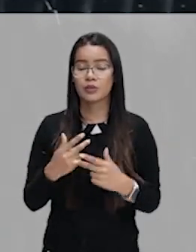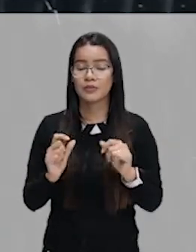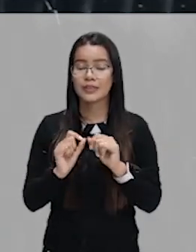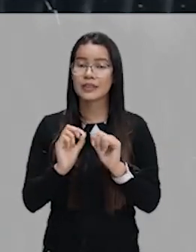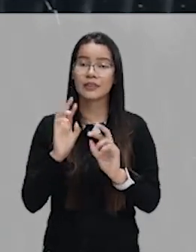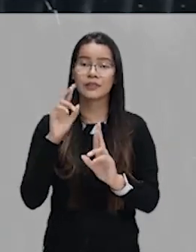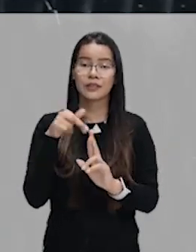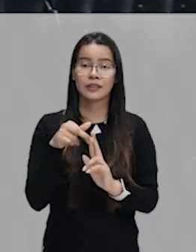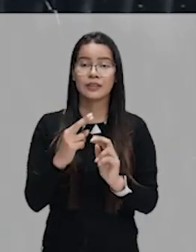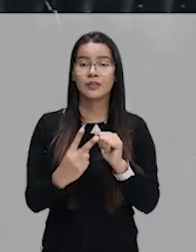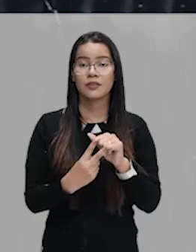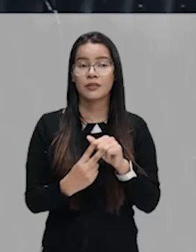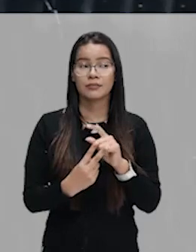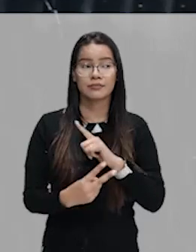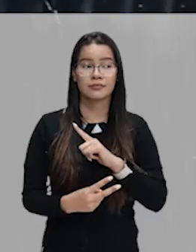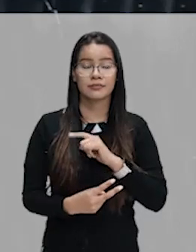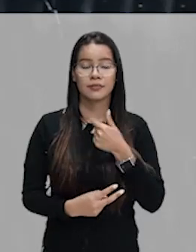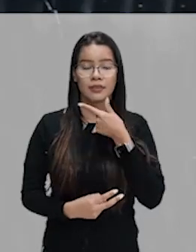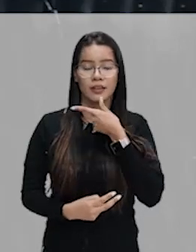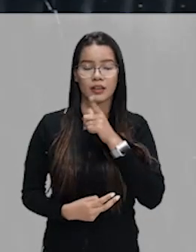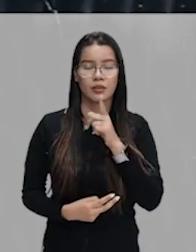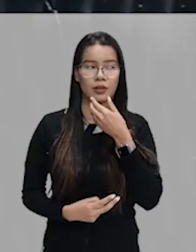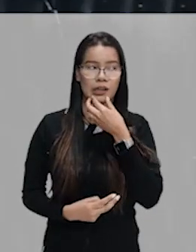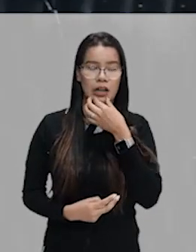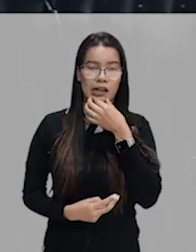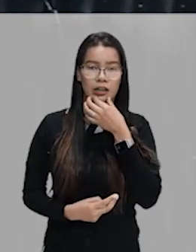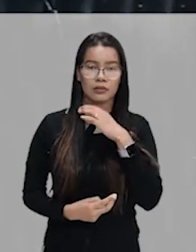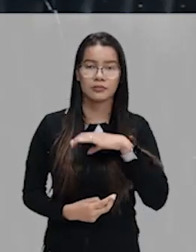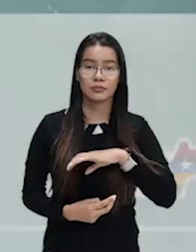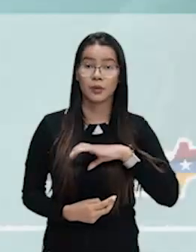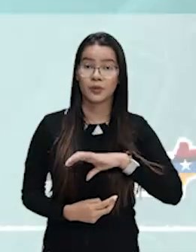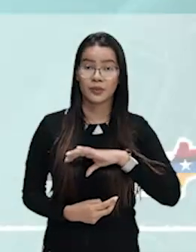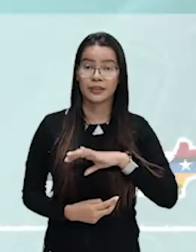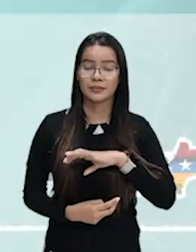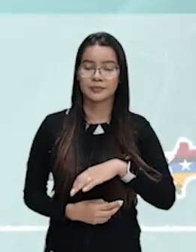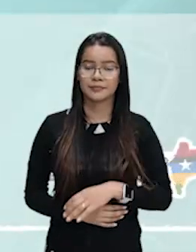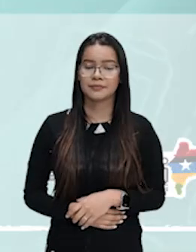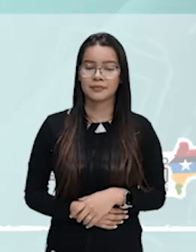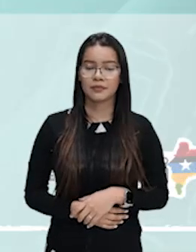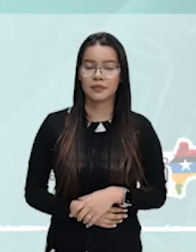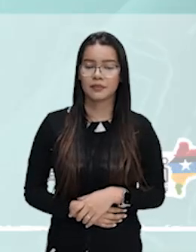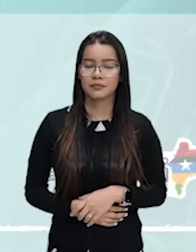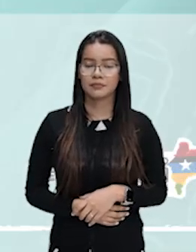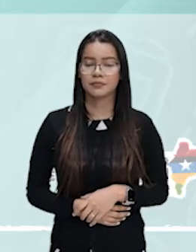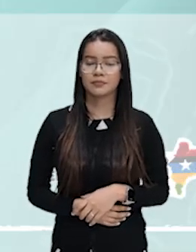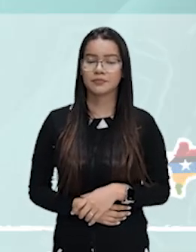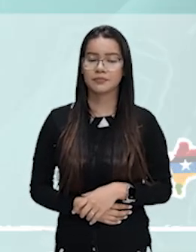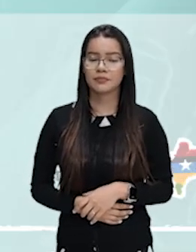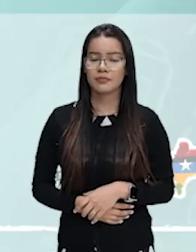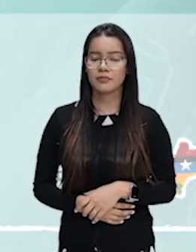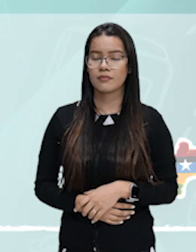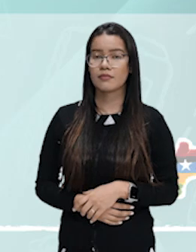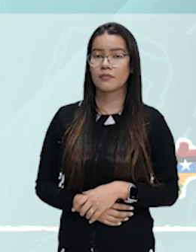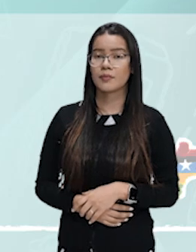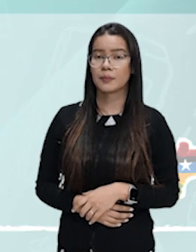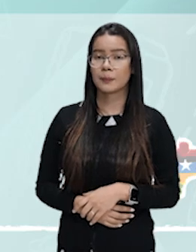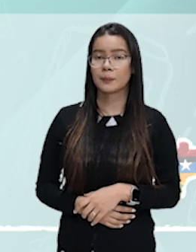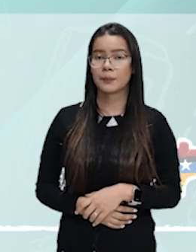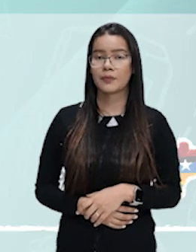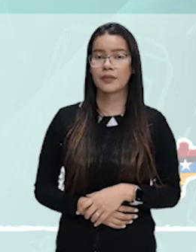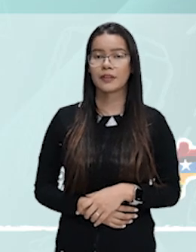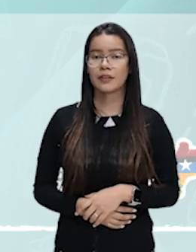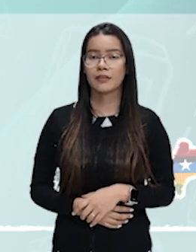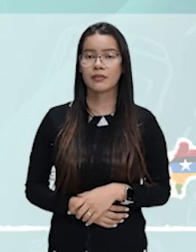ao verbo haver em língua portuguesa. There was e there were é o verbo there to be no